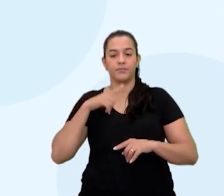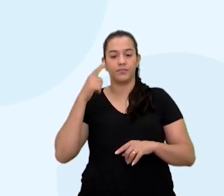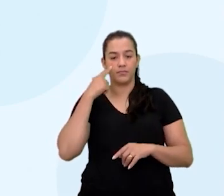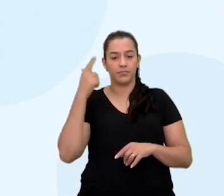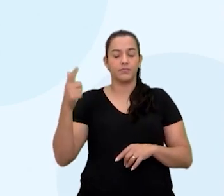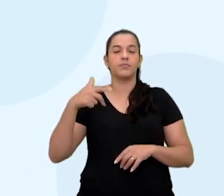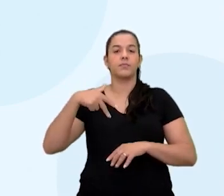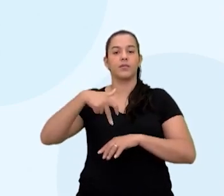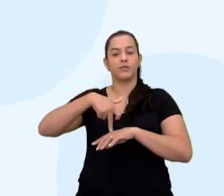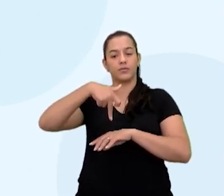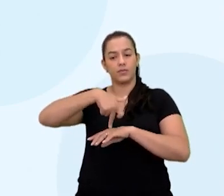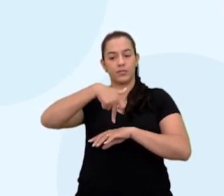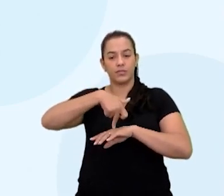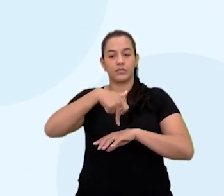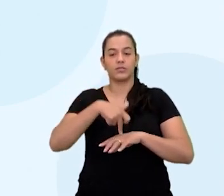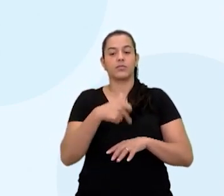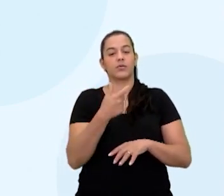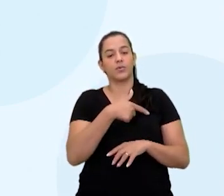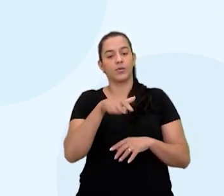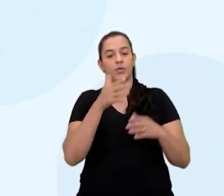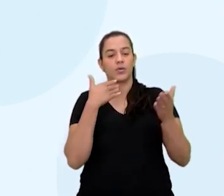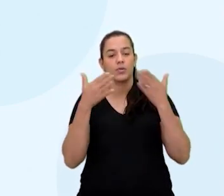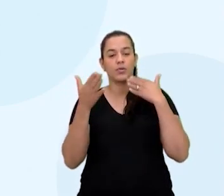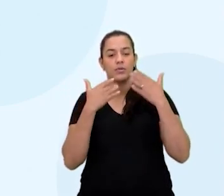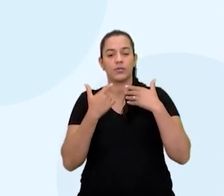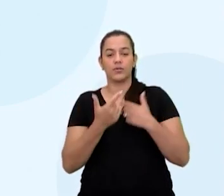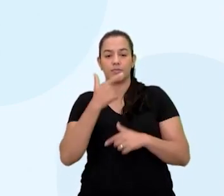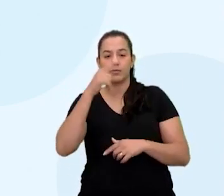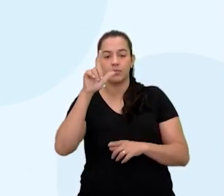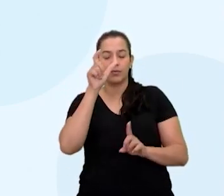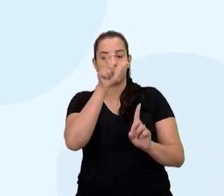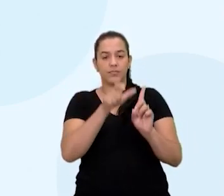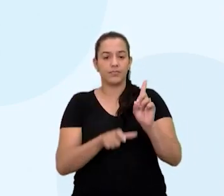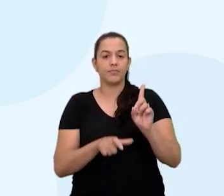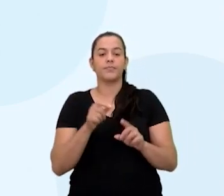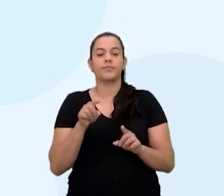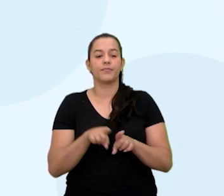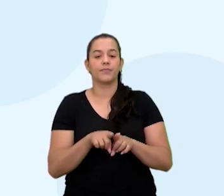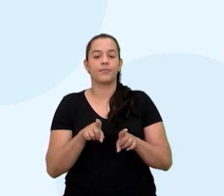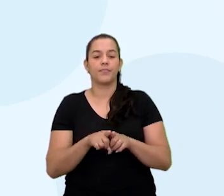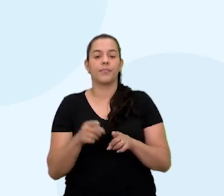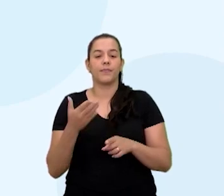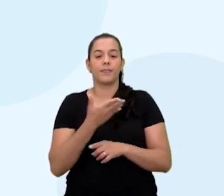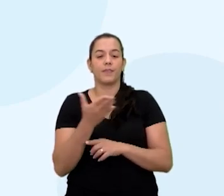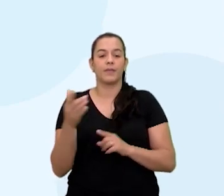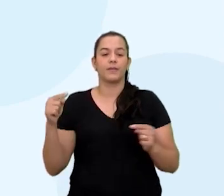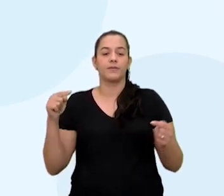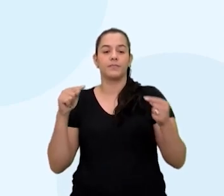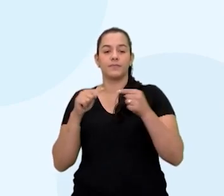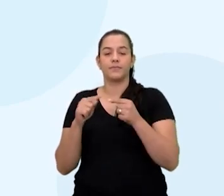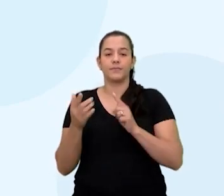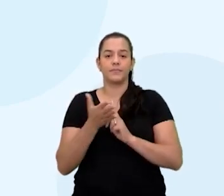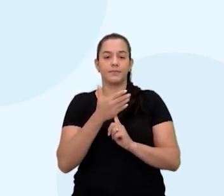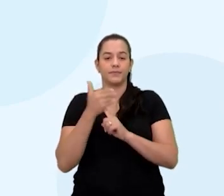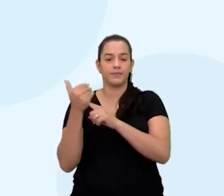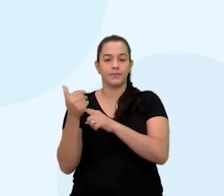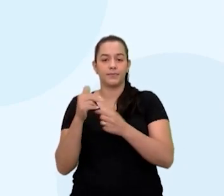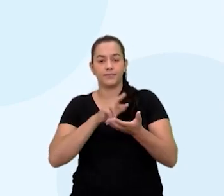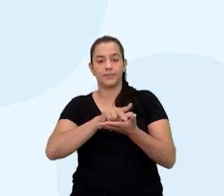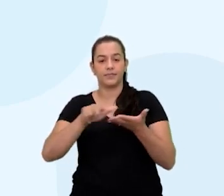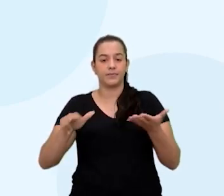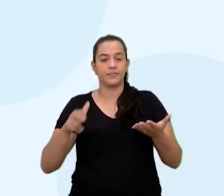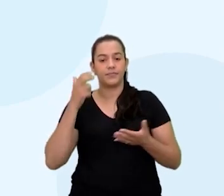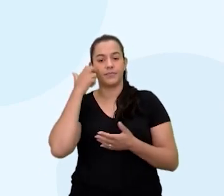né? Conversando com uma outra personagem e tal. E a uma animação. Linguagem tecnológica. Exatamente. Então são várias